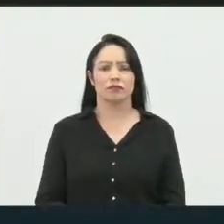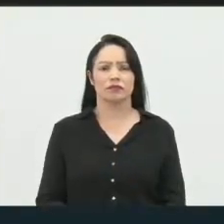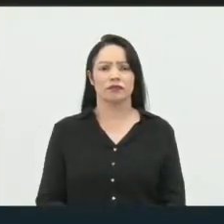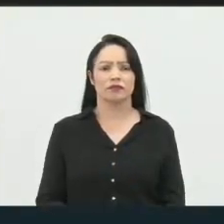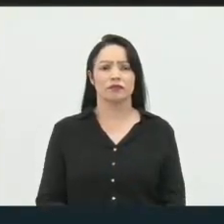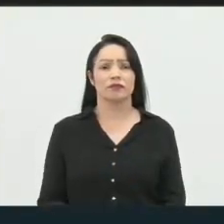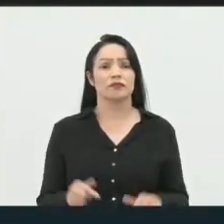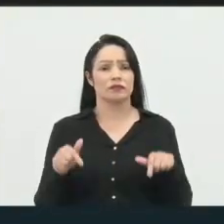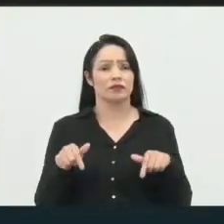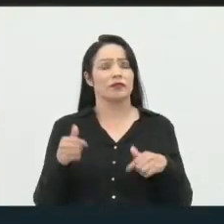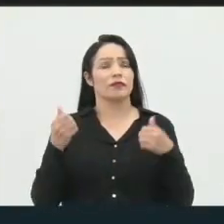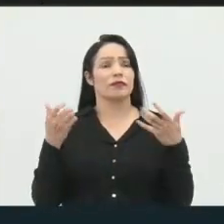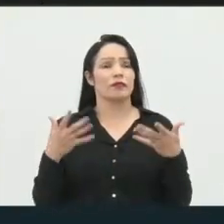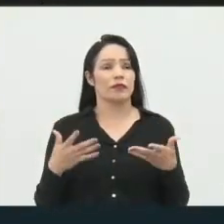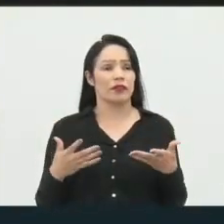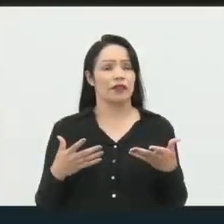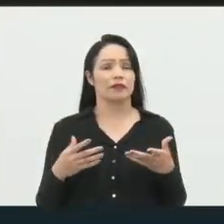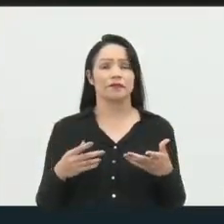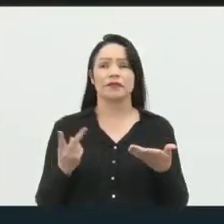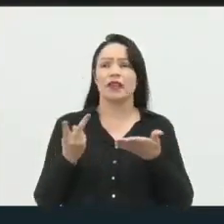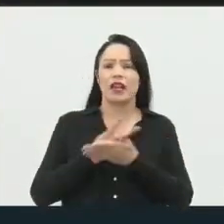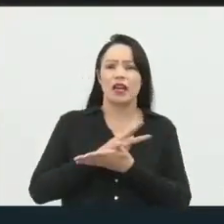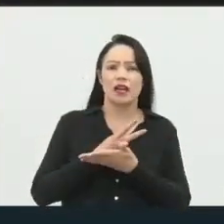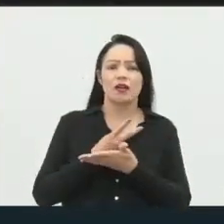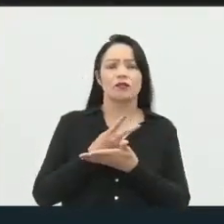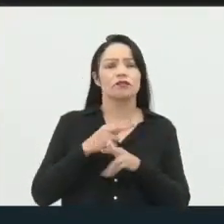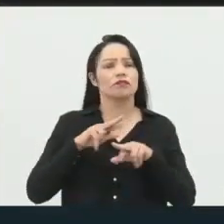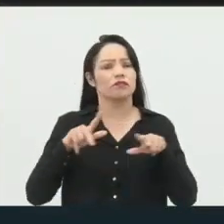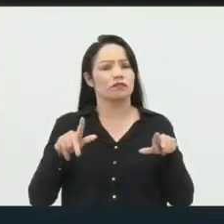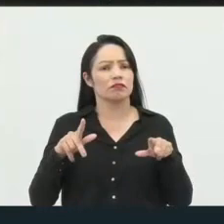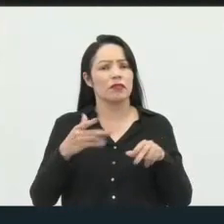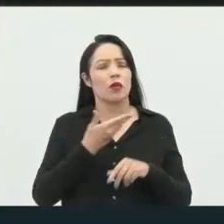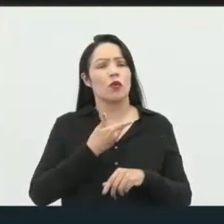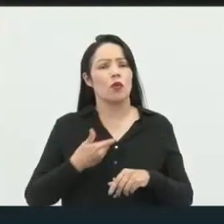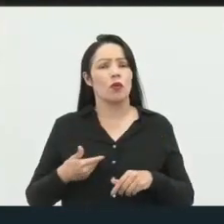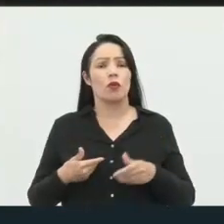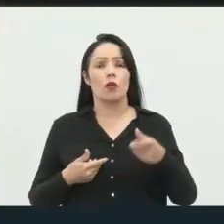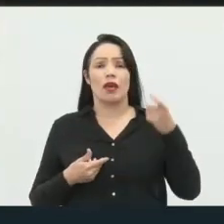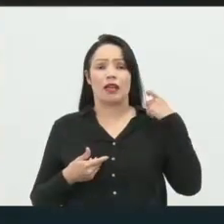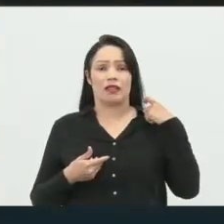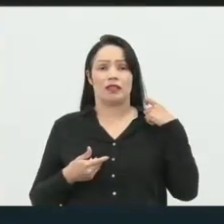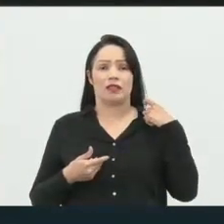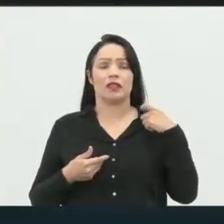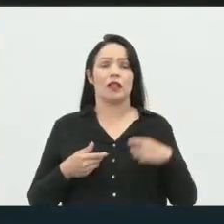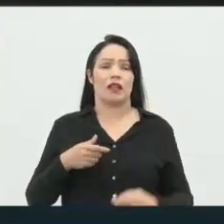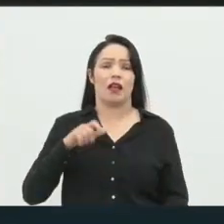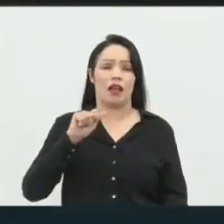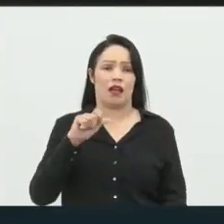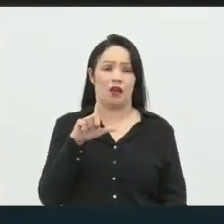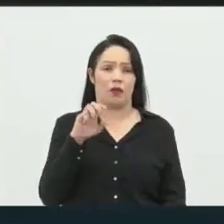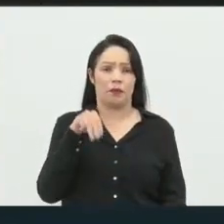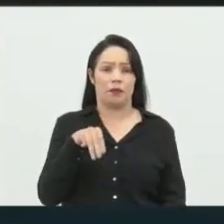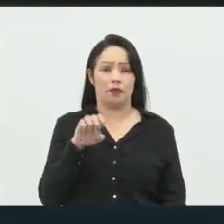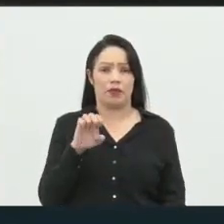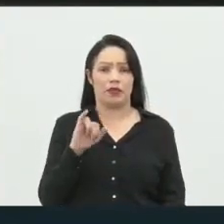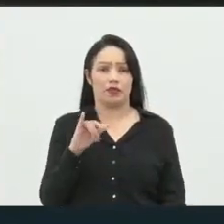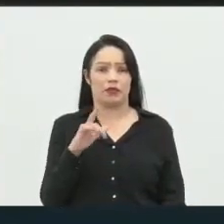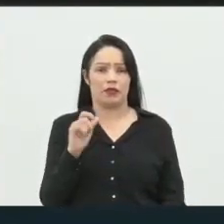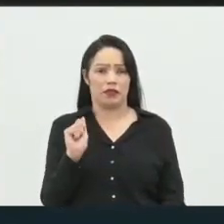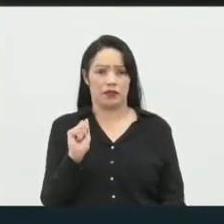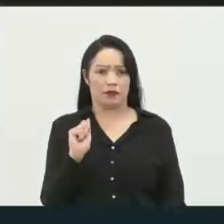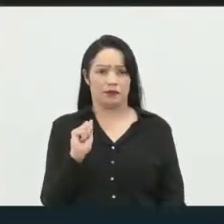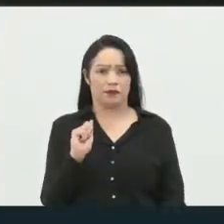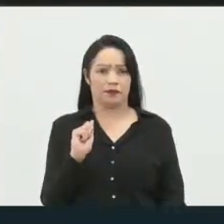tratando de erros de falhas do governo do ex-prefeito Sebastião Almeida o vereador